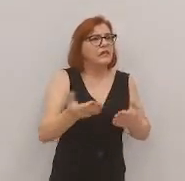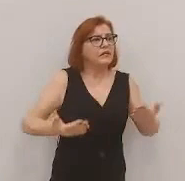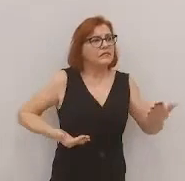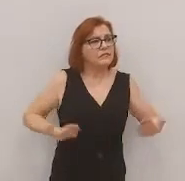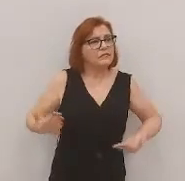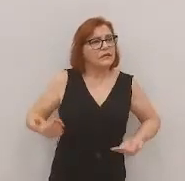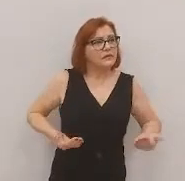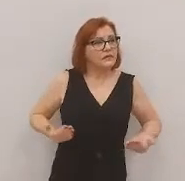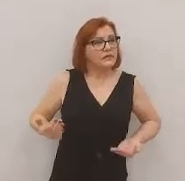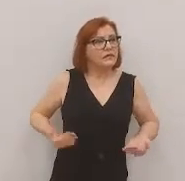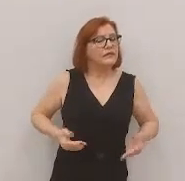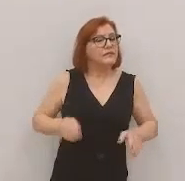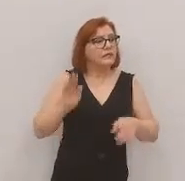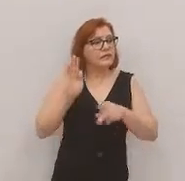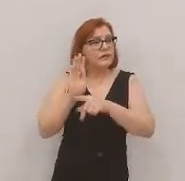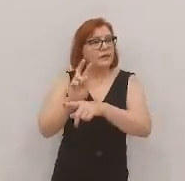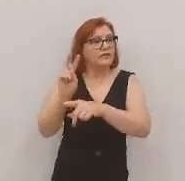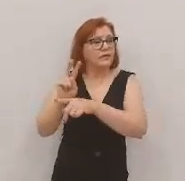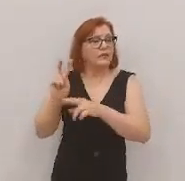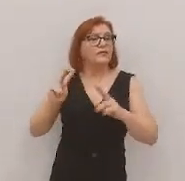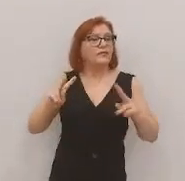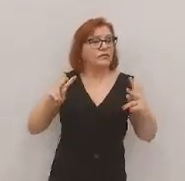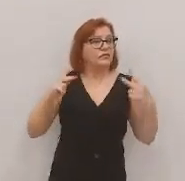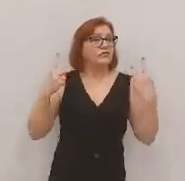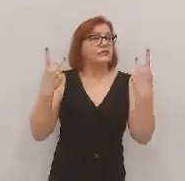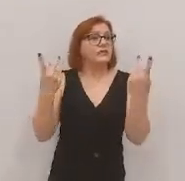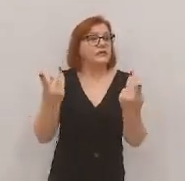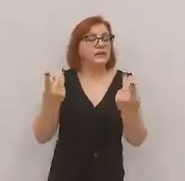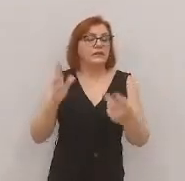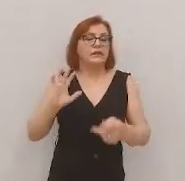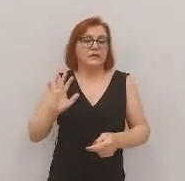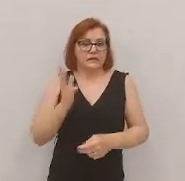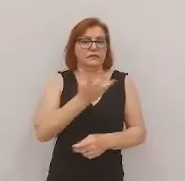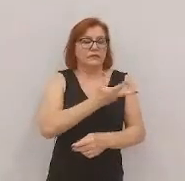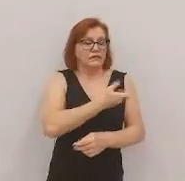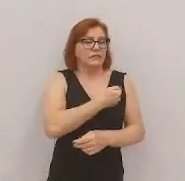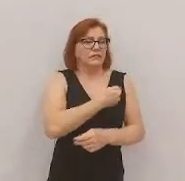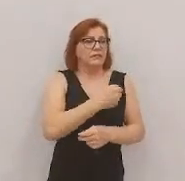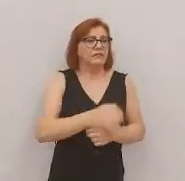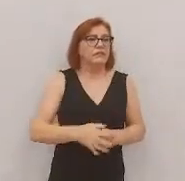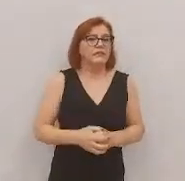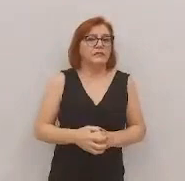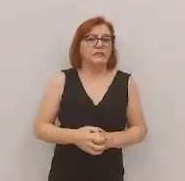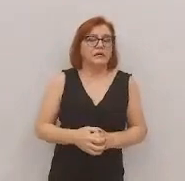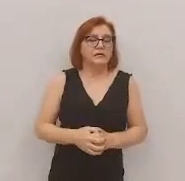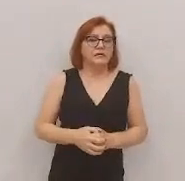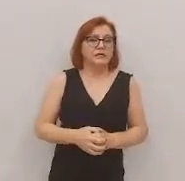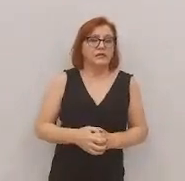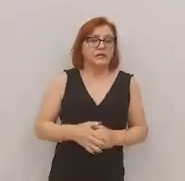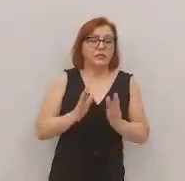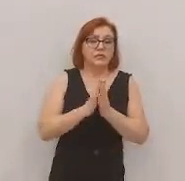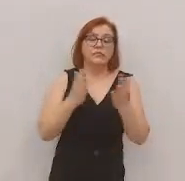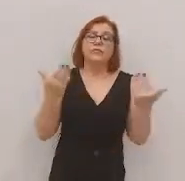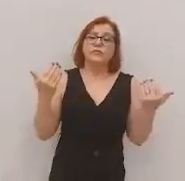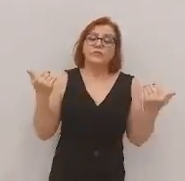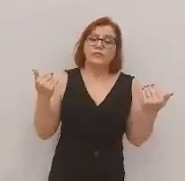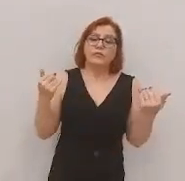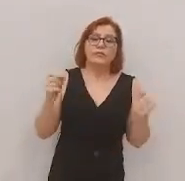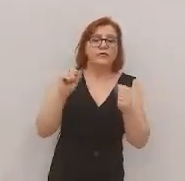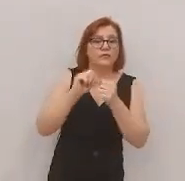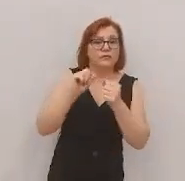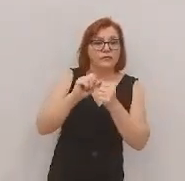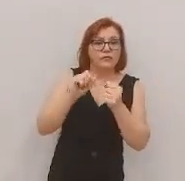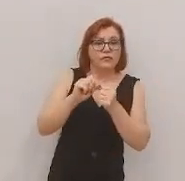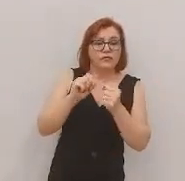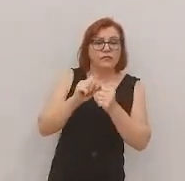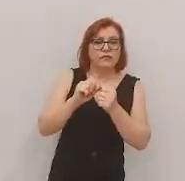verdade, os anjos, eles foram criados para quê? É naquele que Deus escolheu lá antes da fundação do mundo, né?